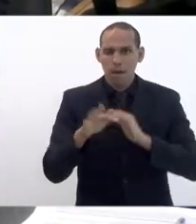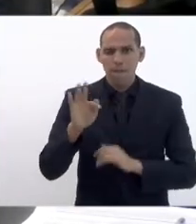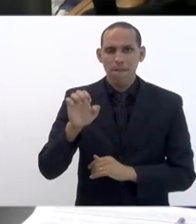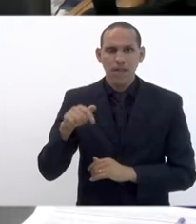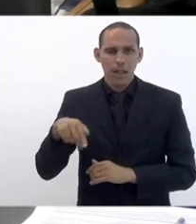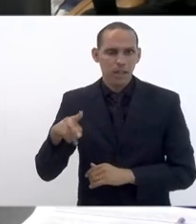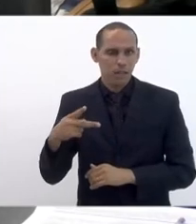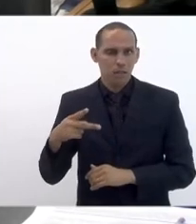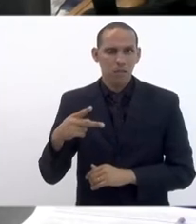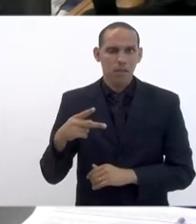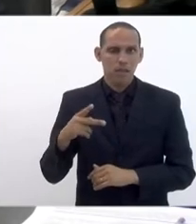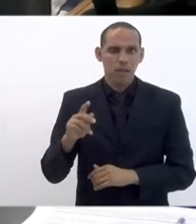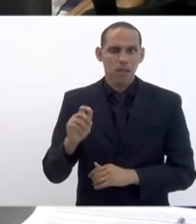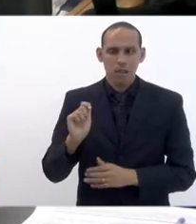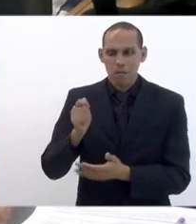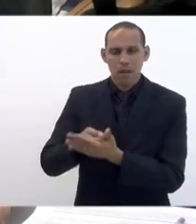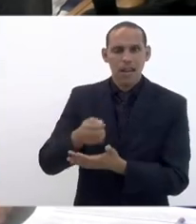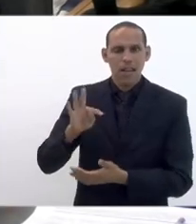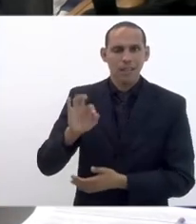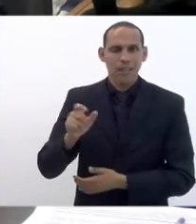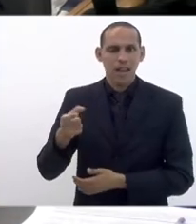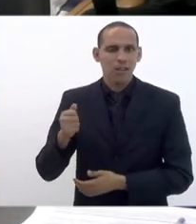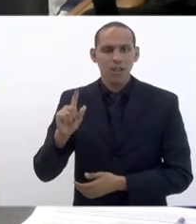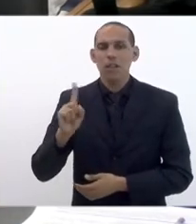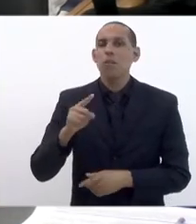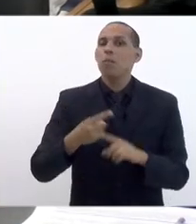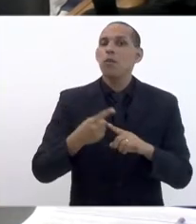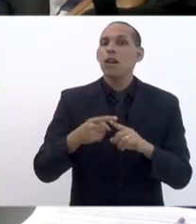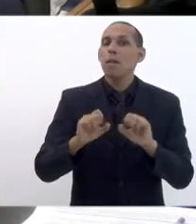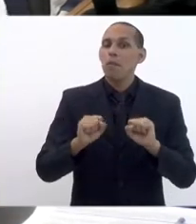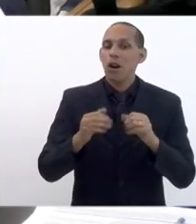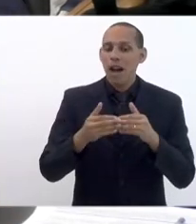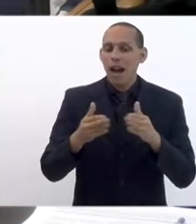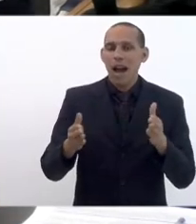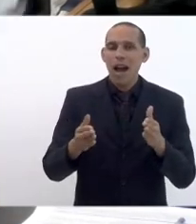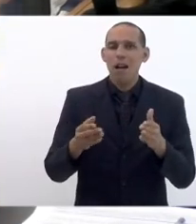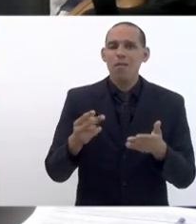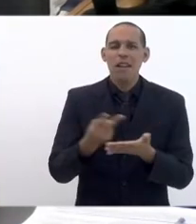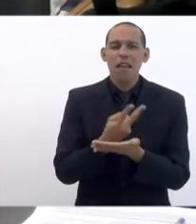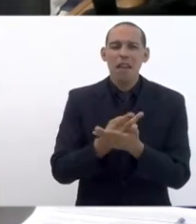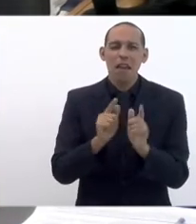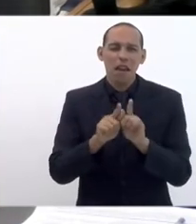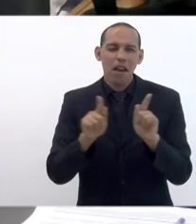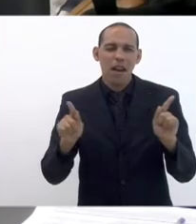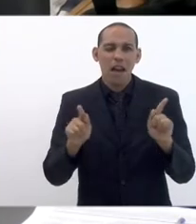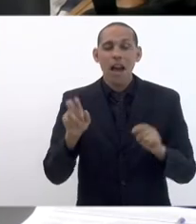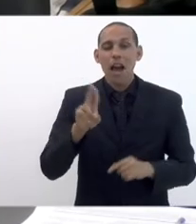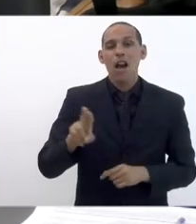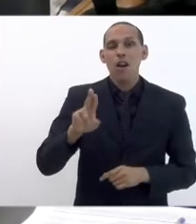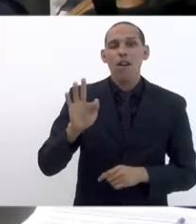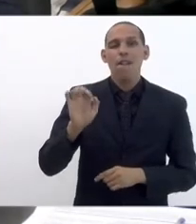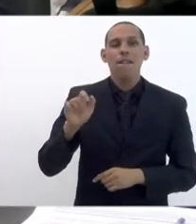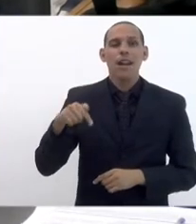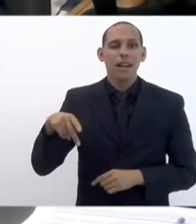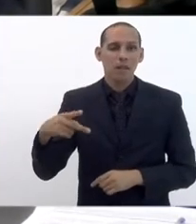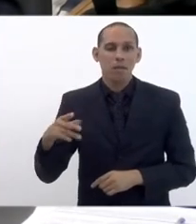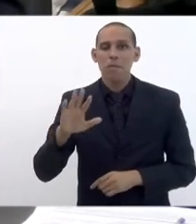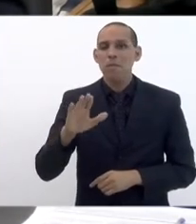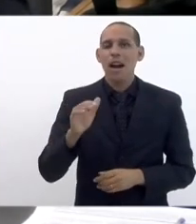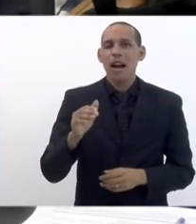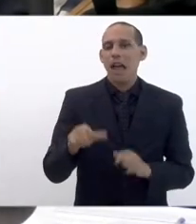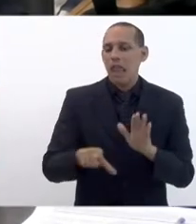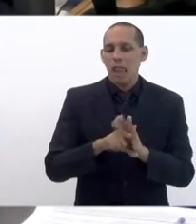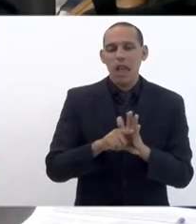isenção de eventual taxa, porque isso pode criar um precedente grave para que se utilizem como fontes de custeio o FECP sem embasamento